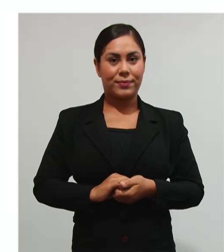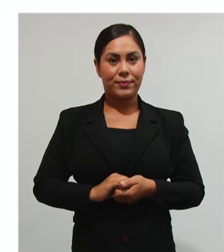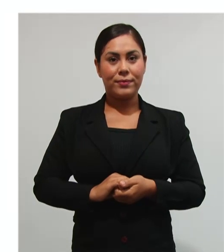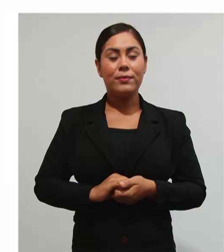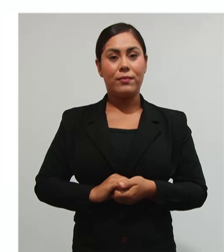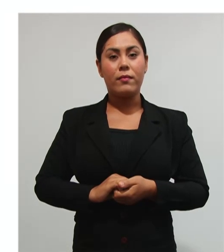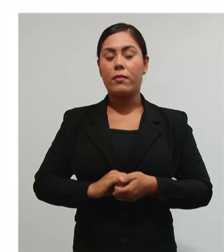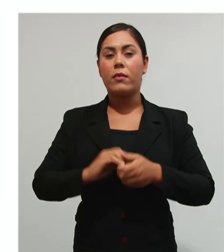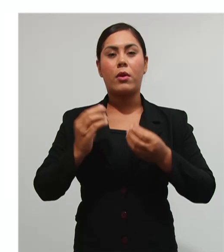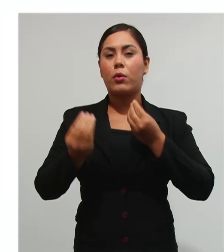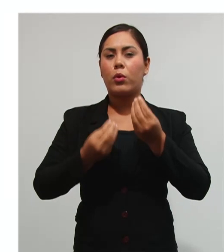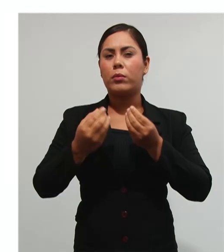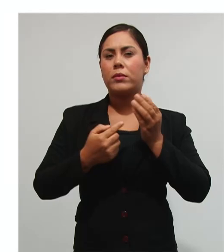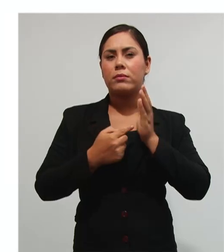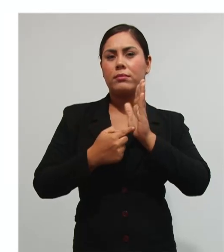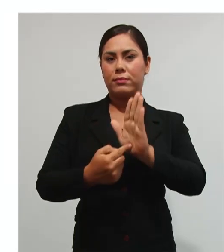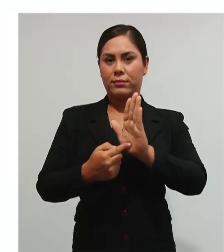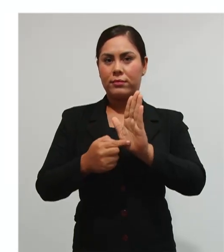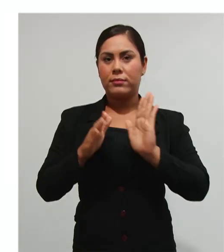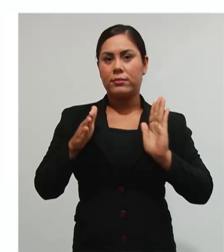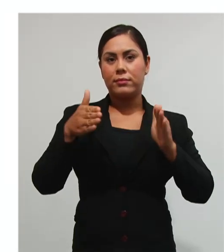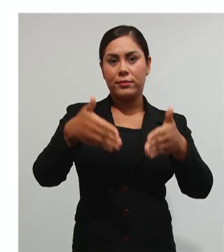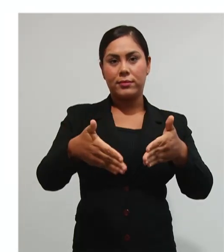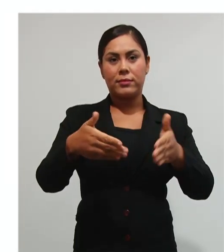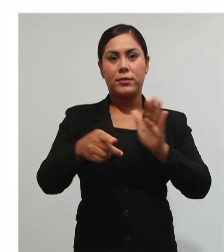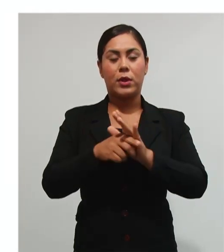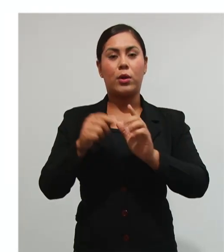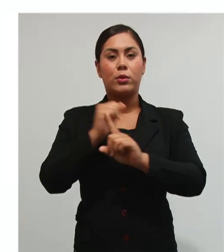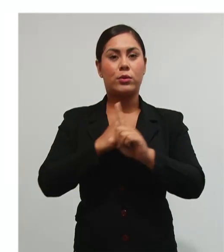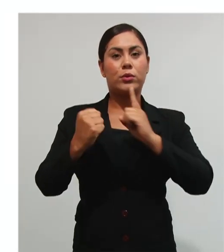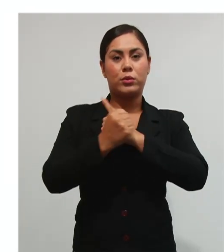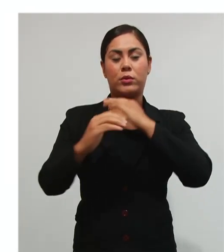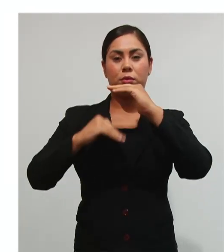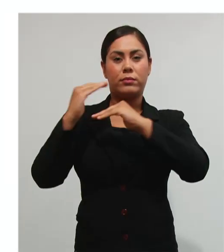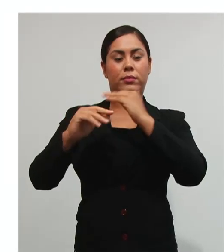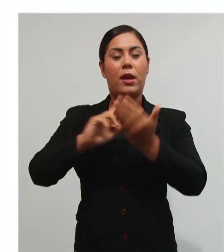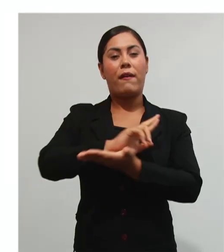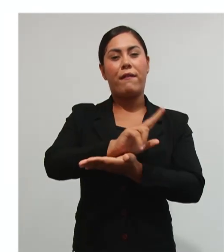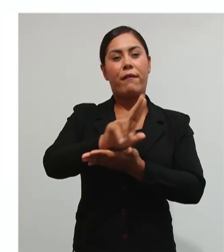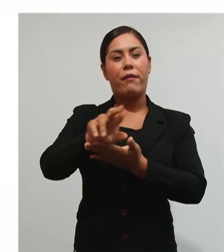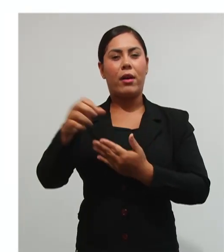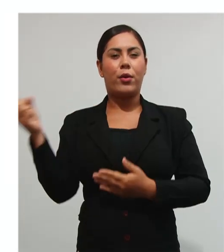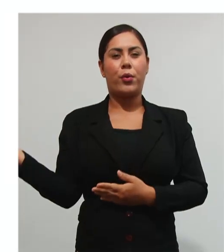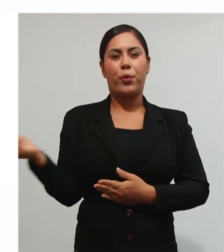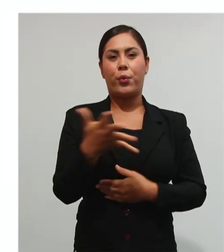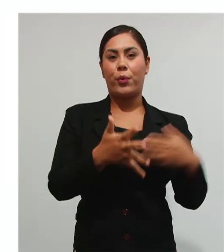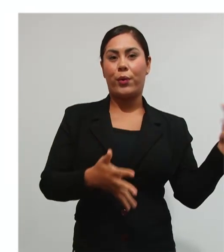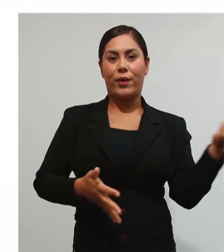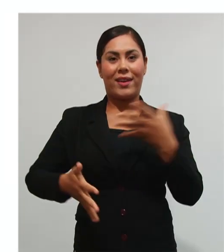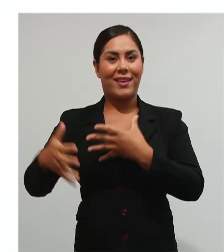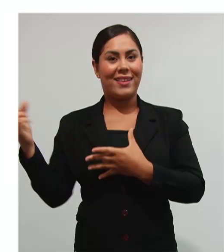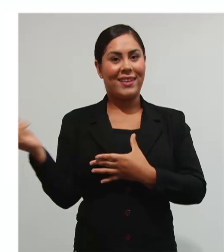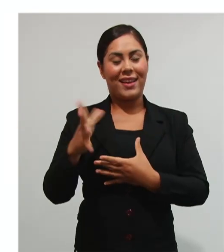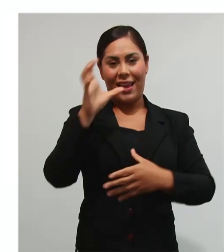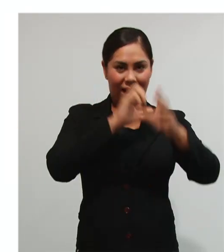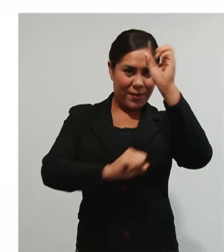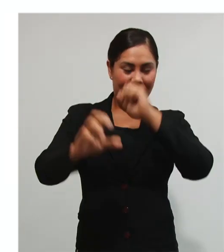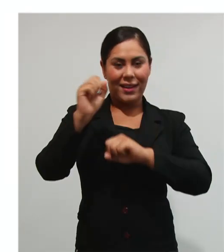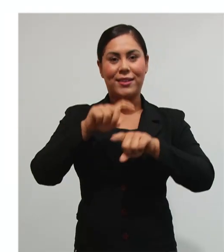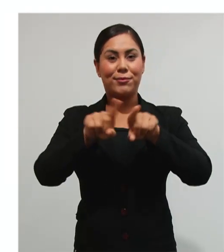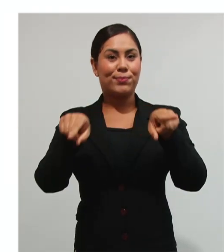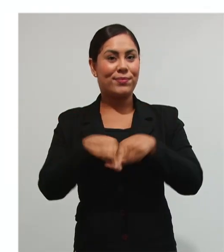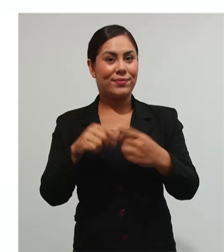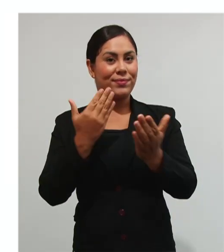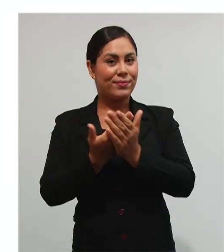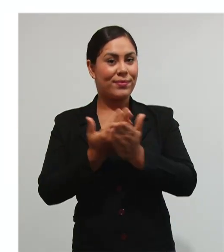E essas abordagens socioconstrutivistas envolvem várias inovações no aprendizado em sala de aula. Antes